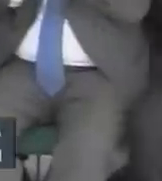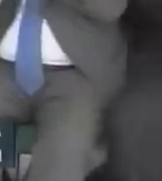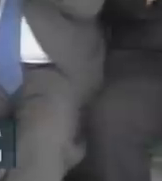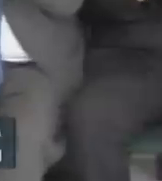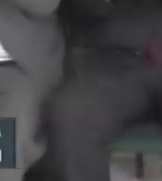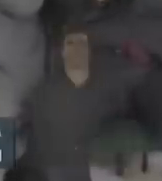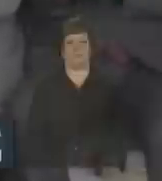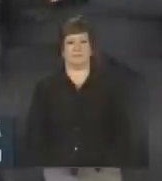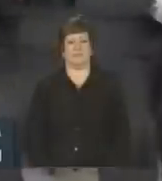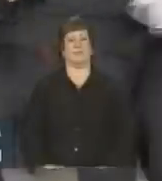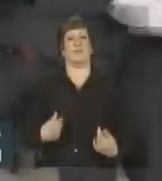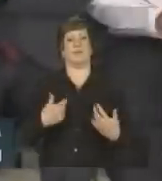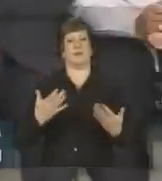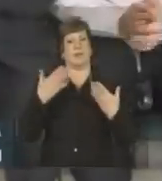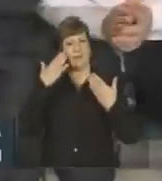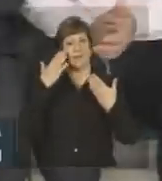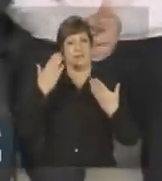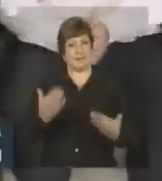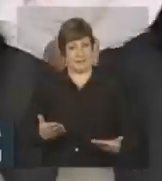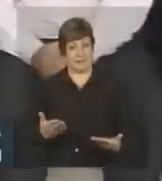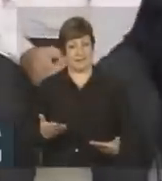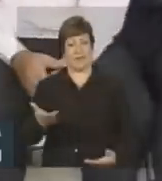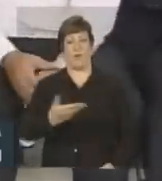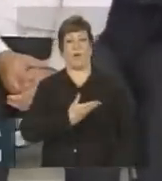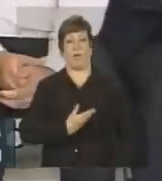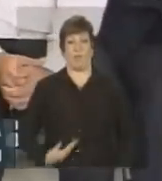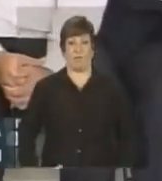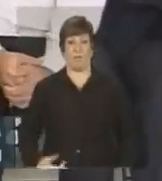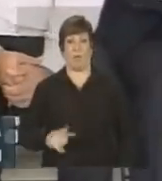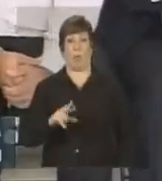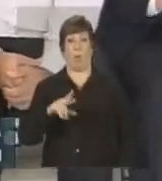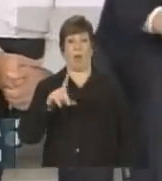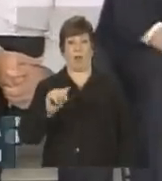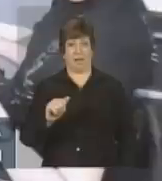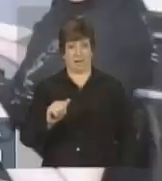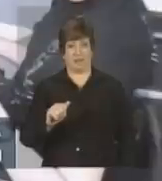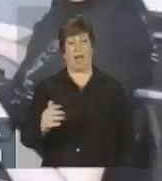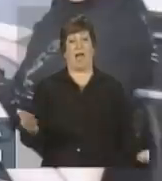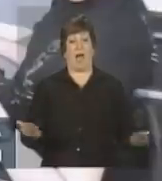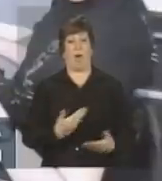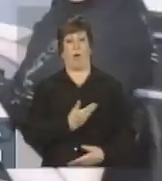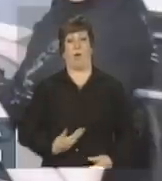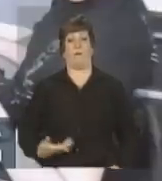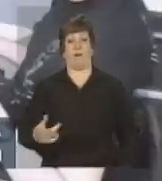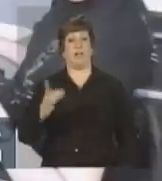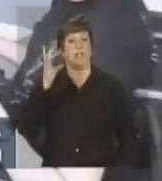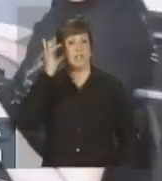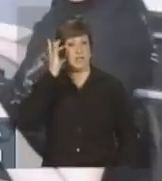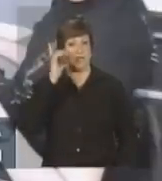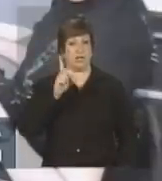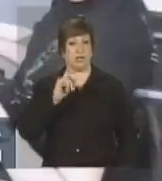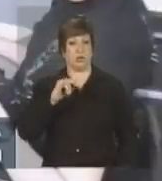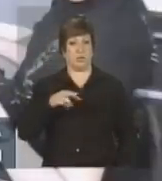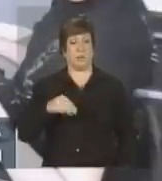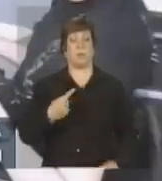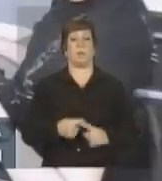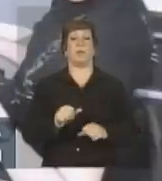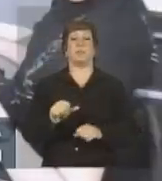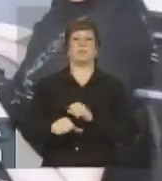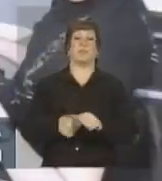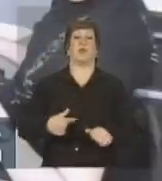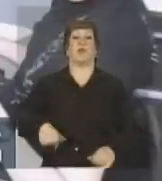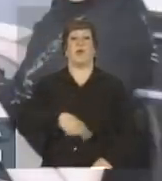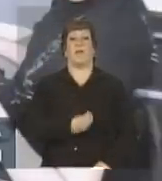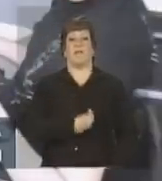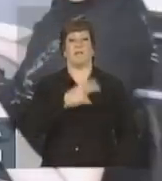Eu quero agradecer ao governo Lula, agora governo Dilma, por mudar nossas histórias,